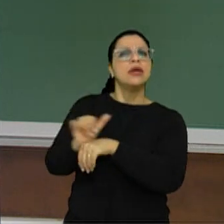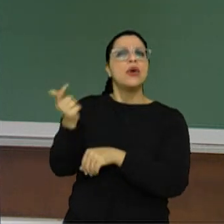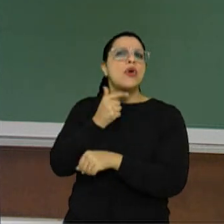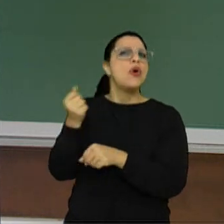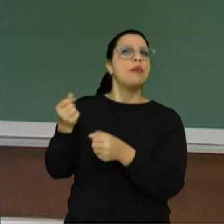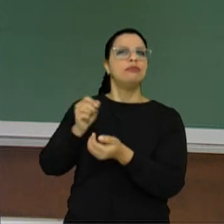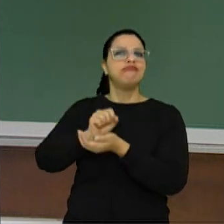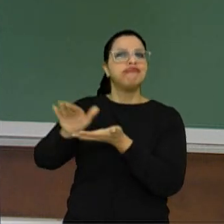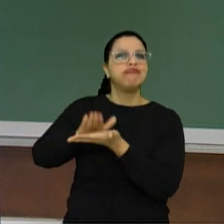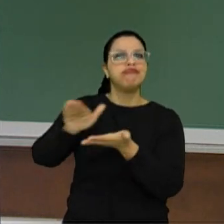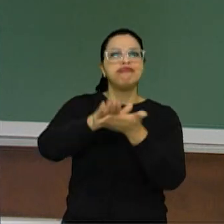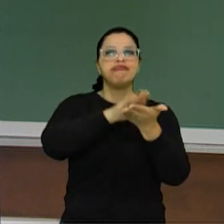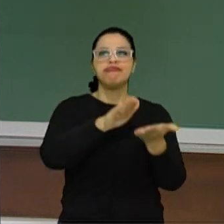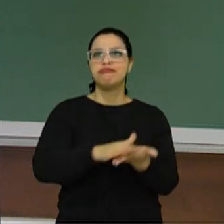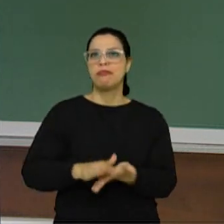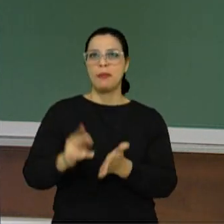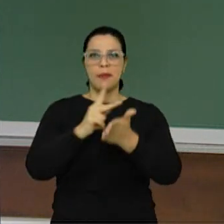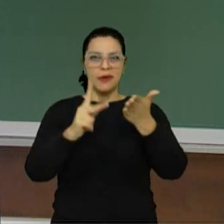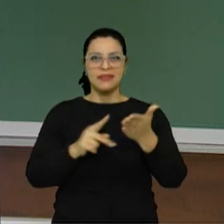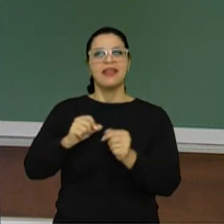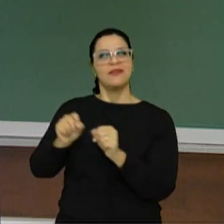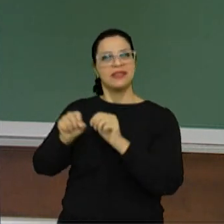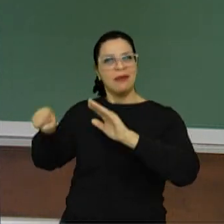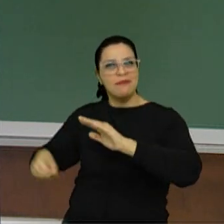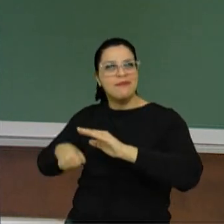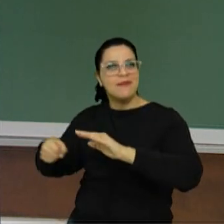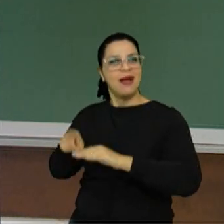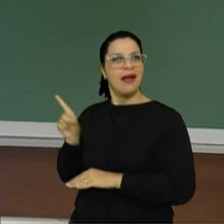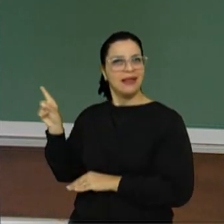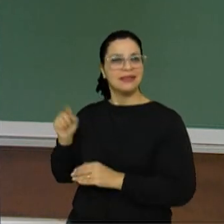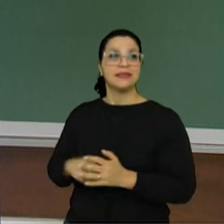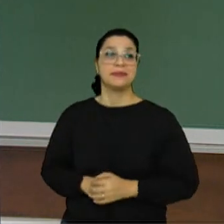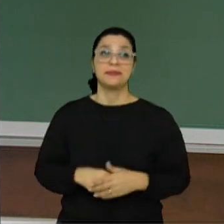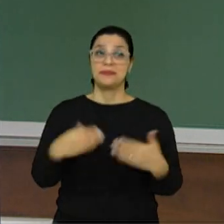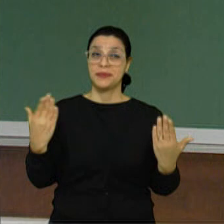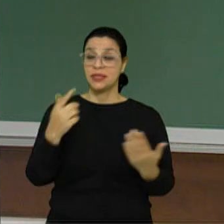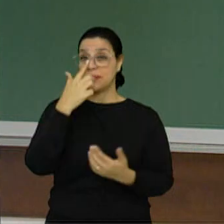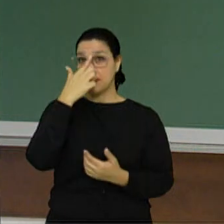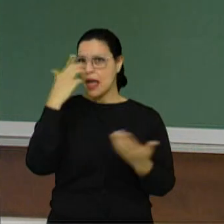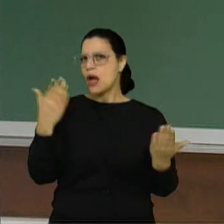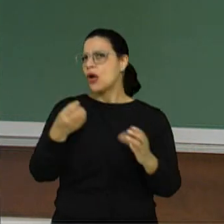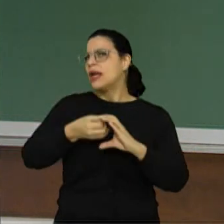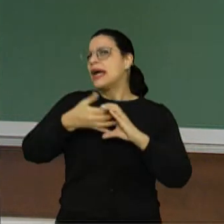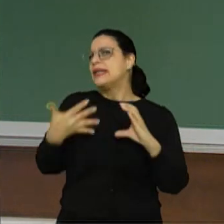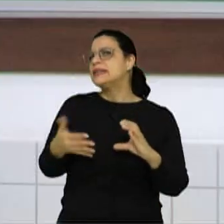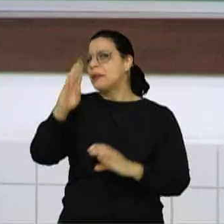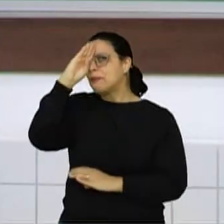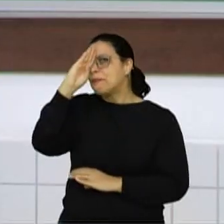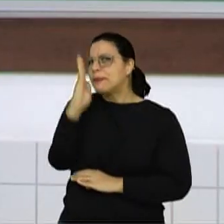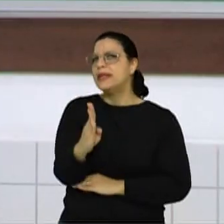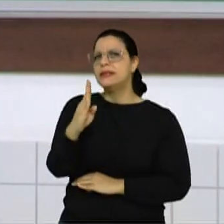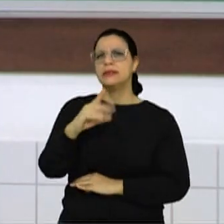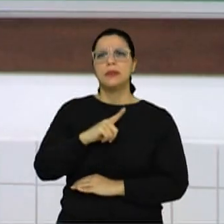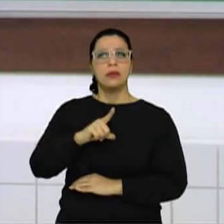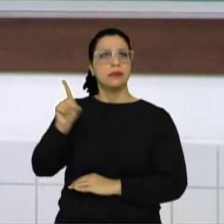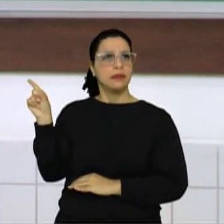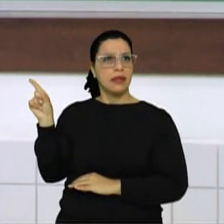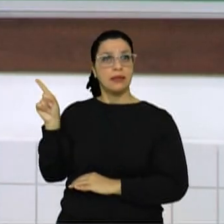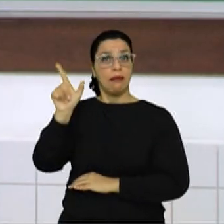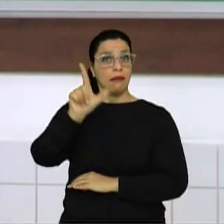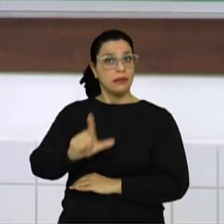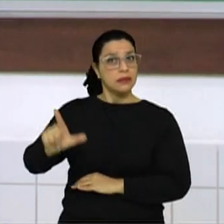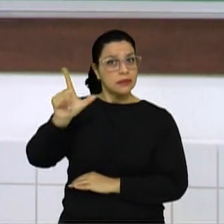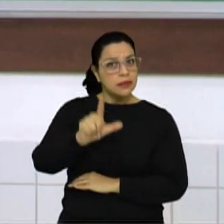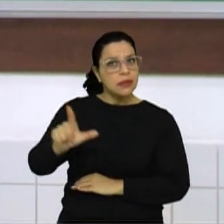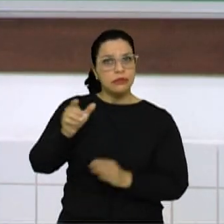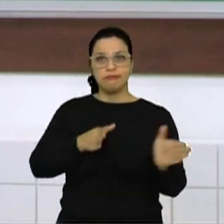forma de divulgação do seu material. Vamos seguindo. Então, quais são as características